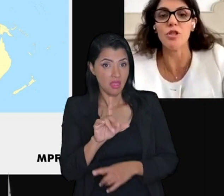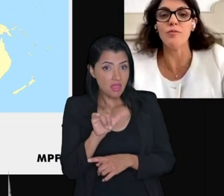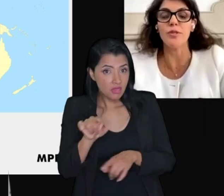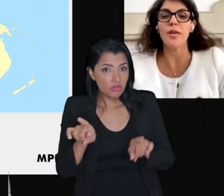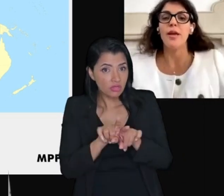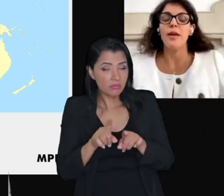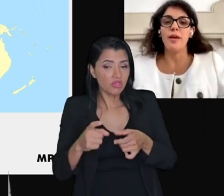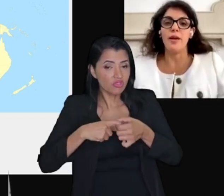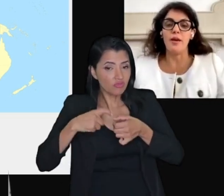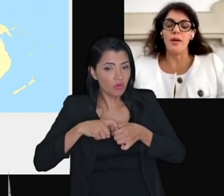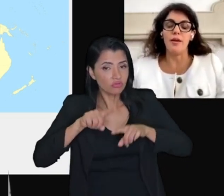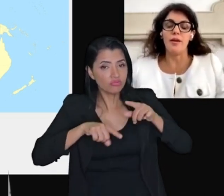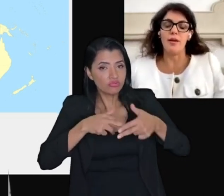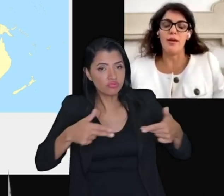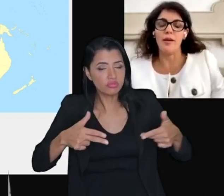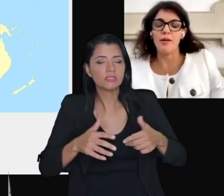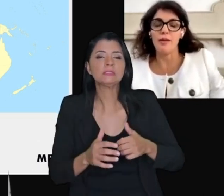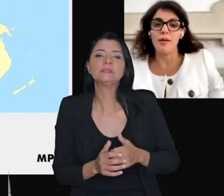recuperação de ativos,